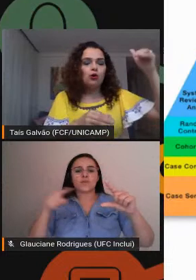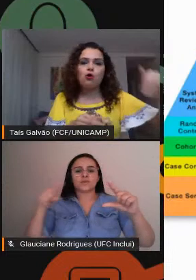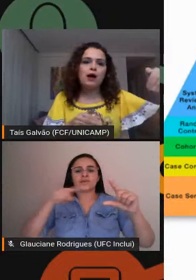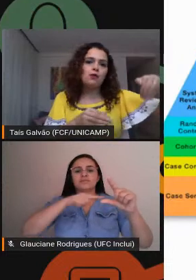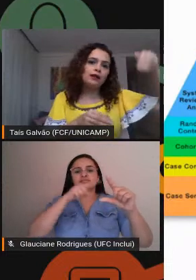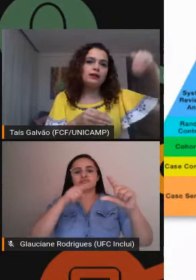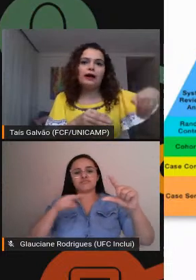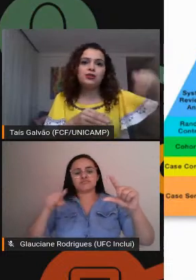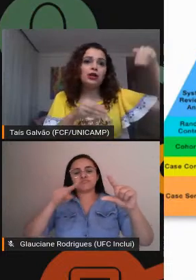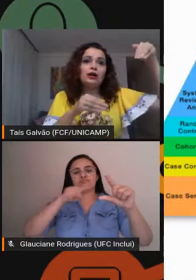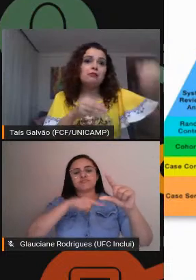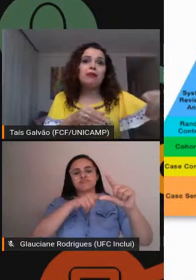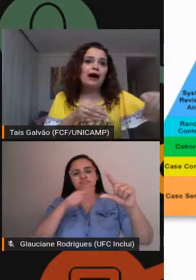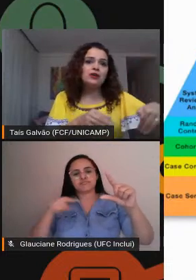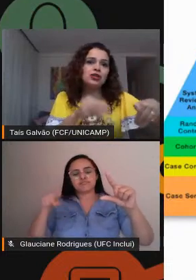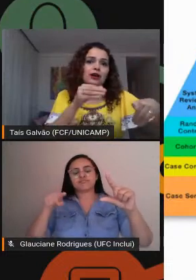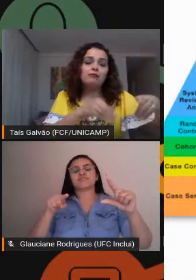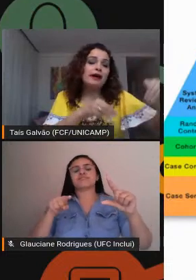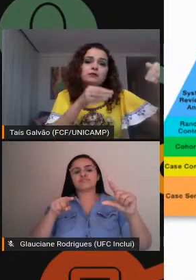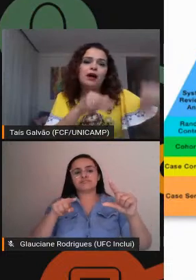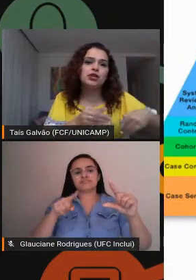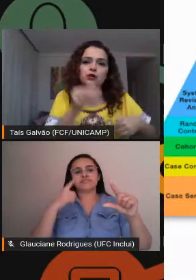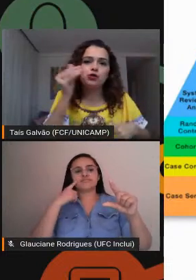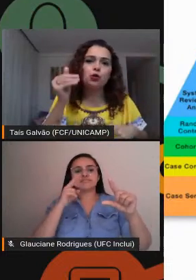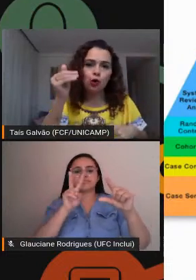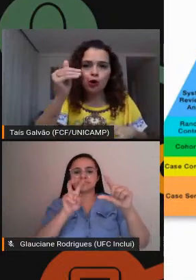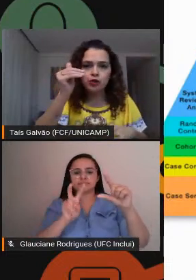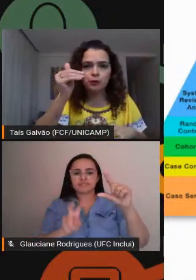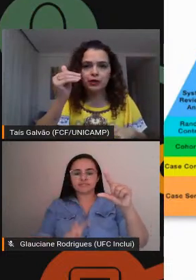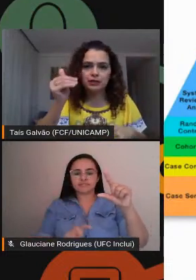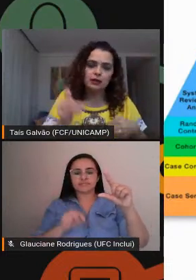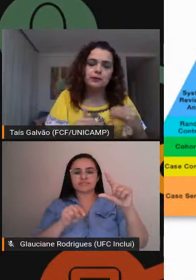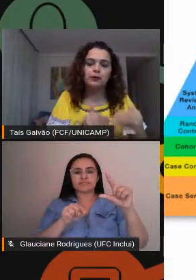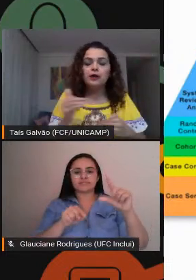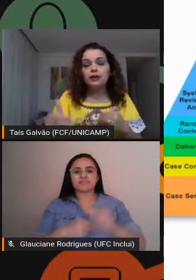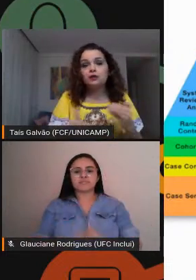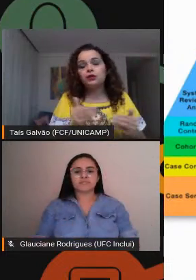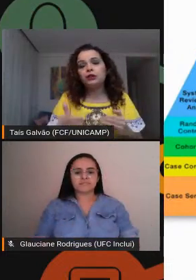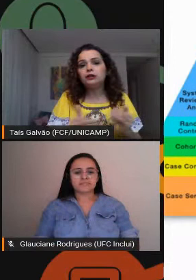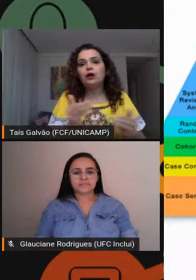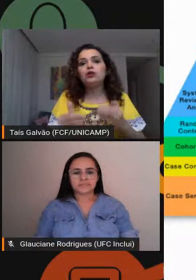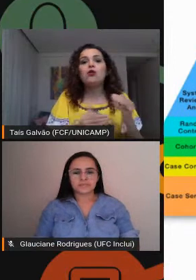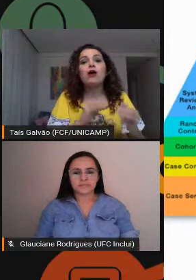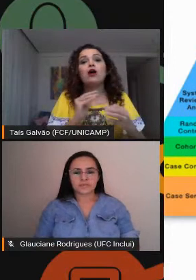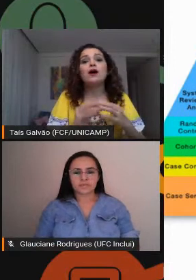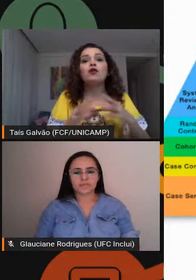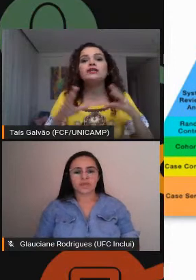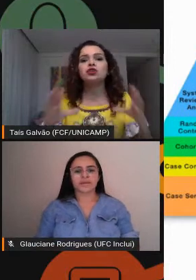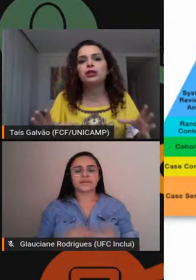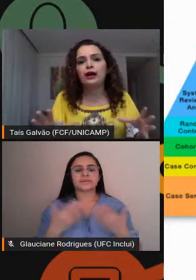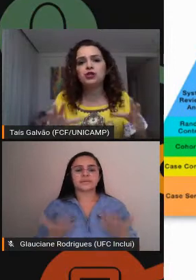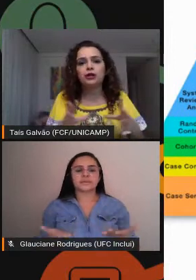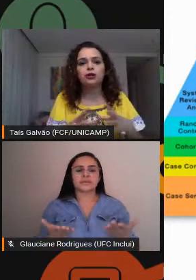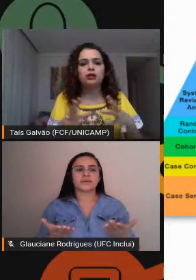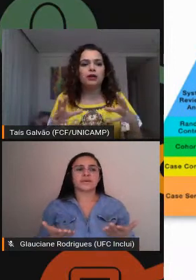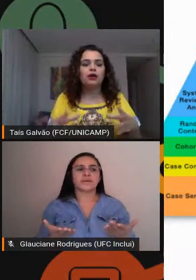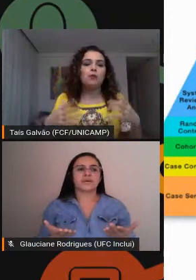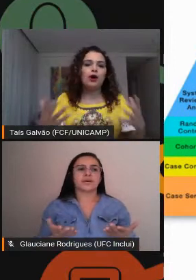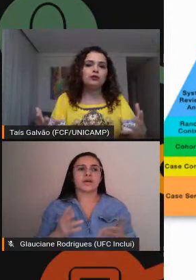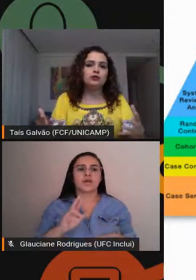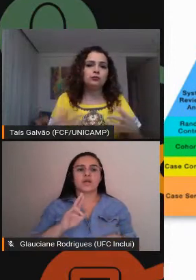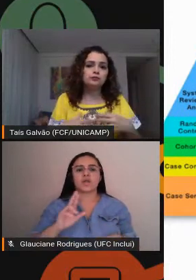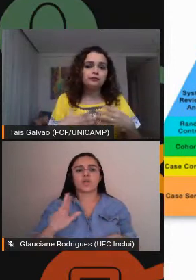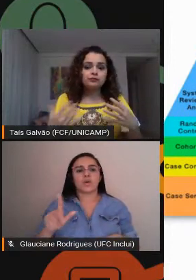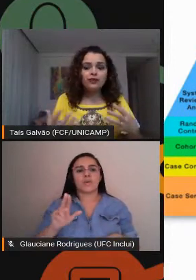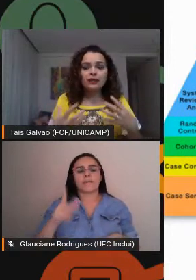clínico com uma qualidade baixa, mais baixa que um de coorte, por exemplo. Enfim, então não é uma coisa estática e eu também